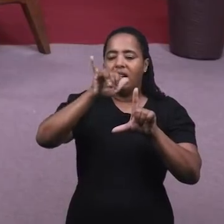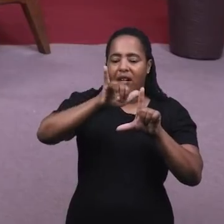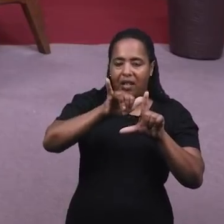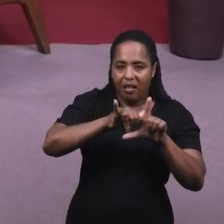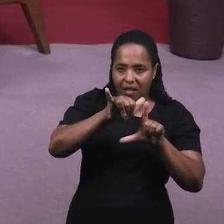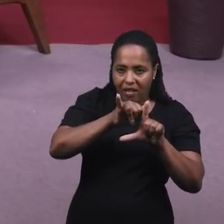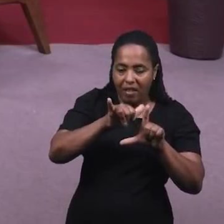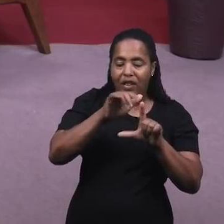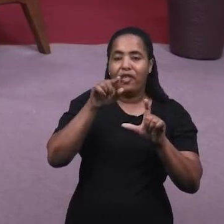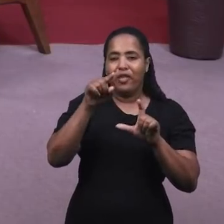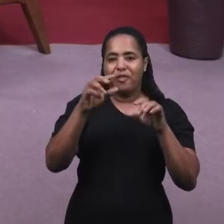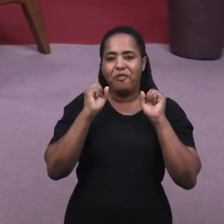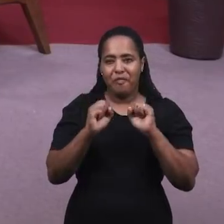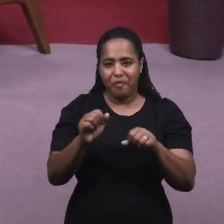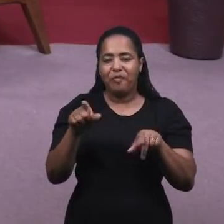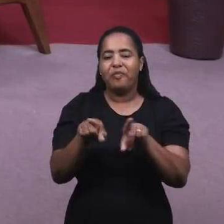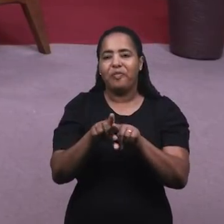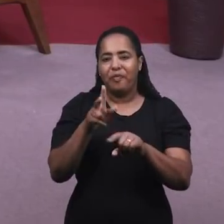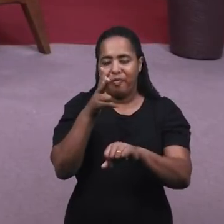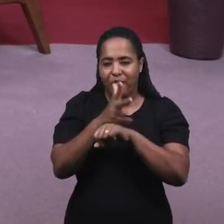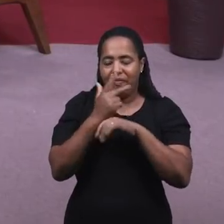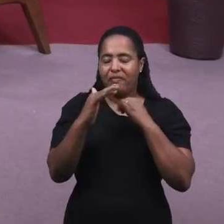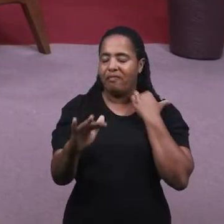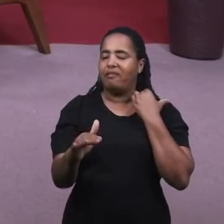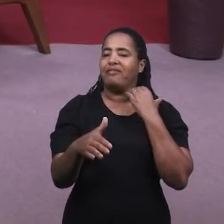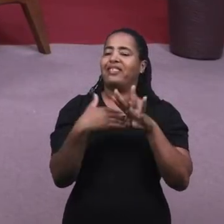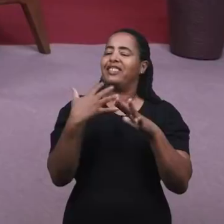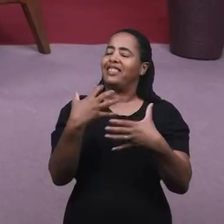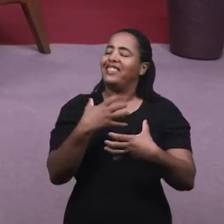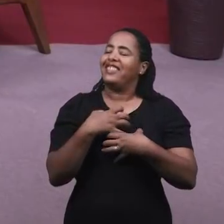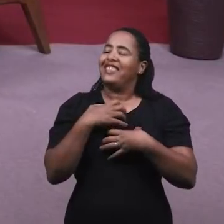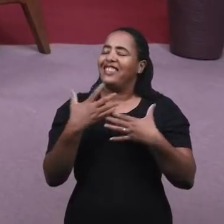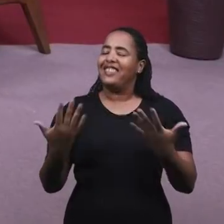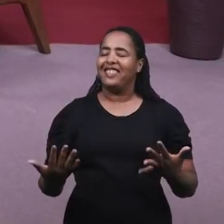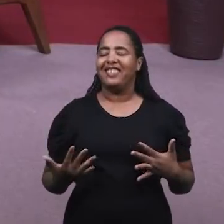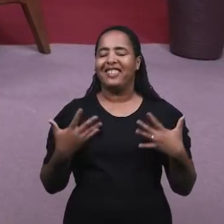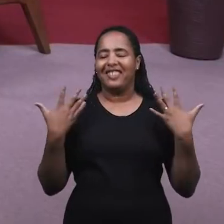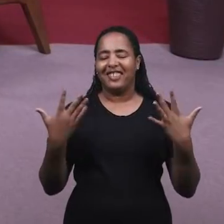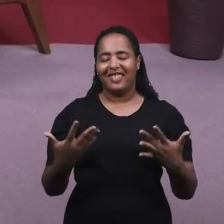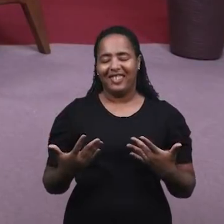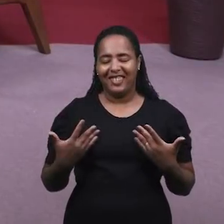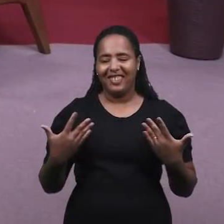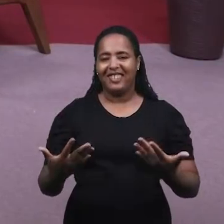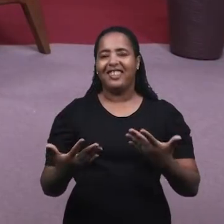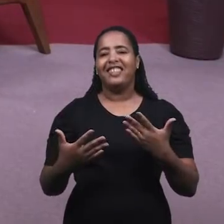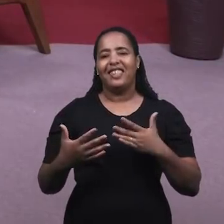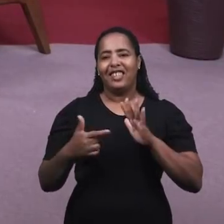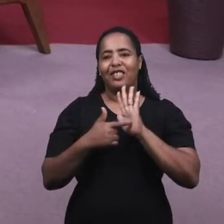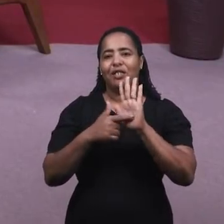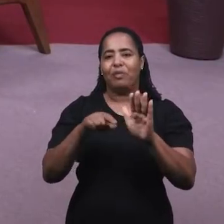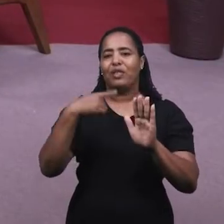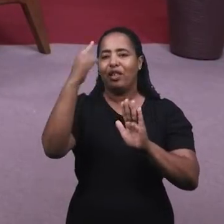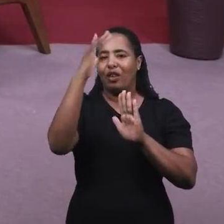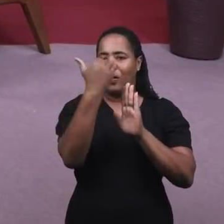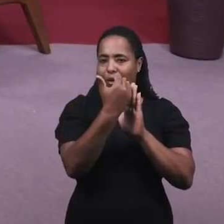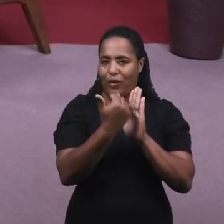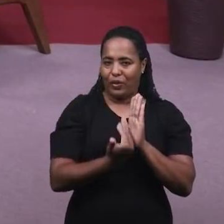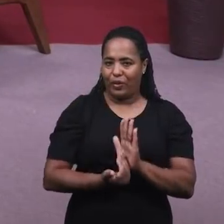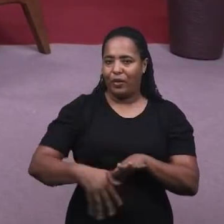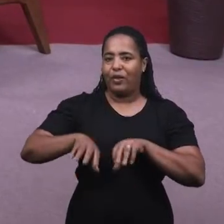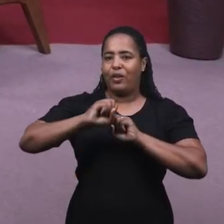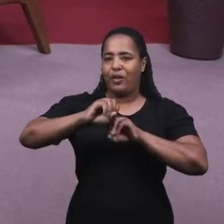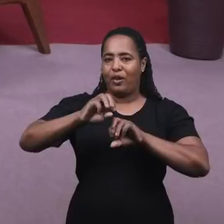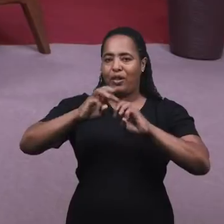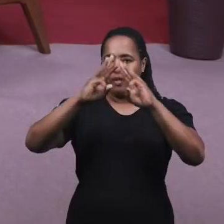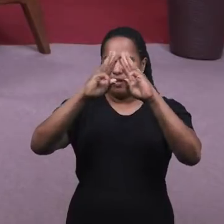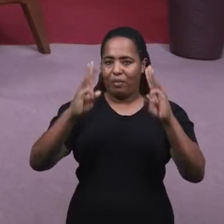também e mandar para nós e nós vamos ter a alegria de trazer aqui na próxima edição do Lições